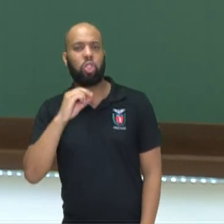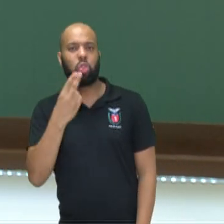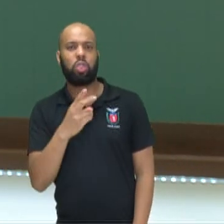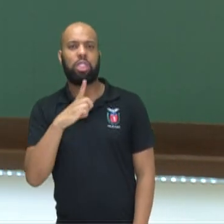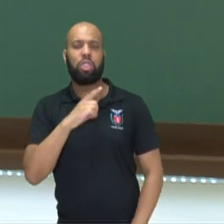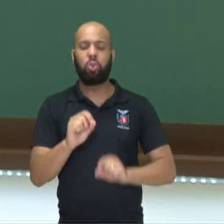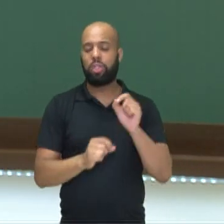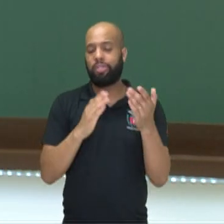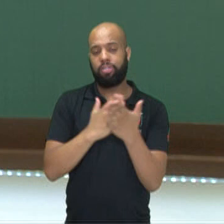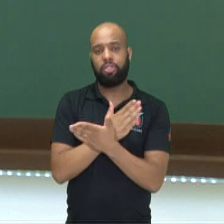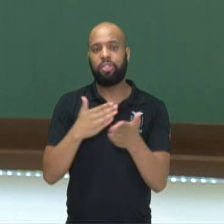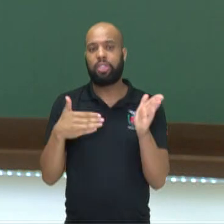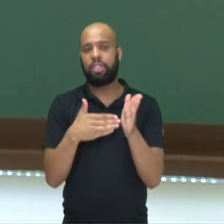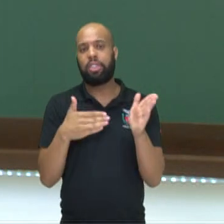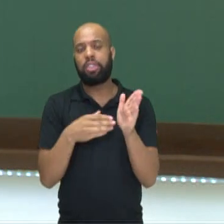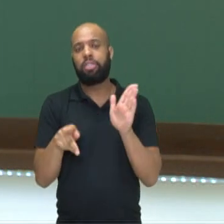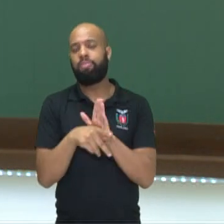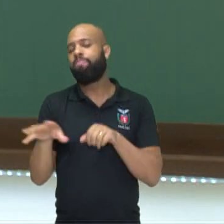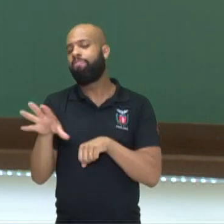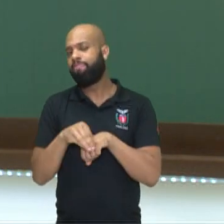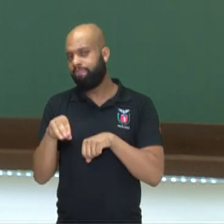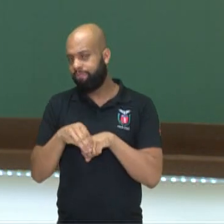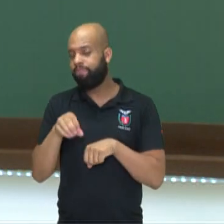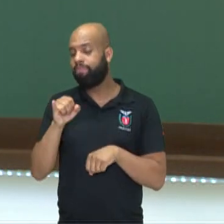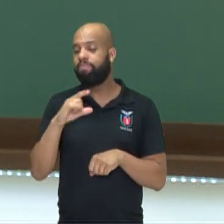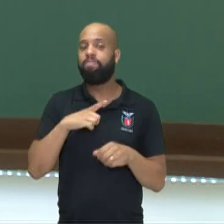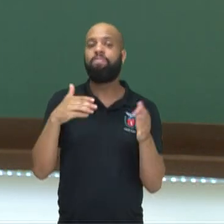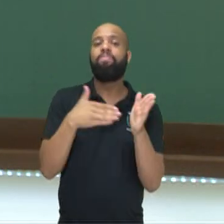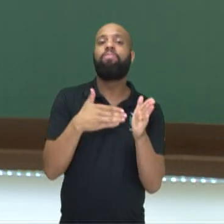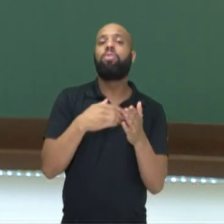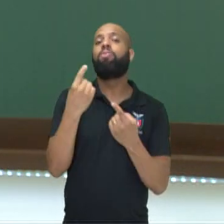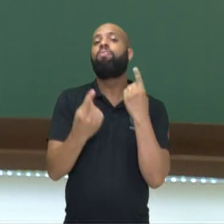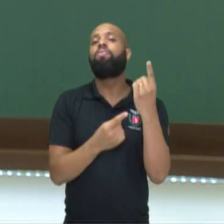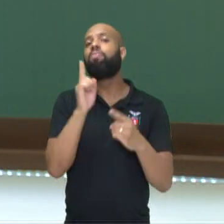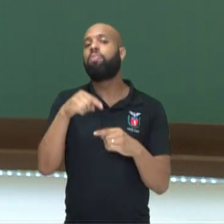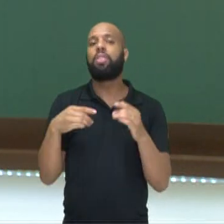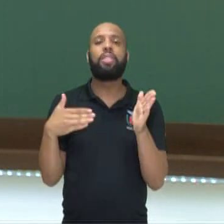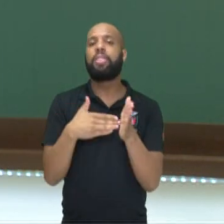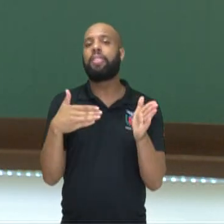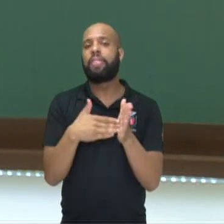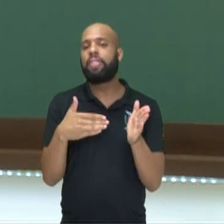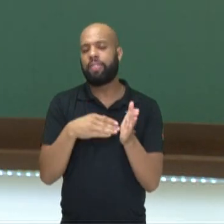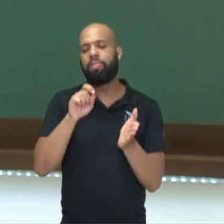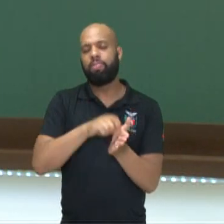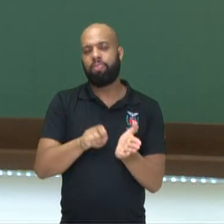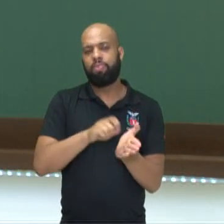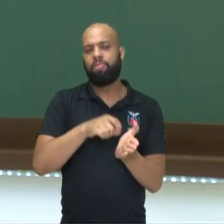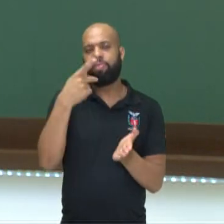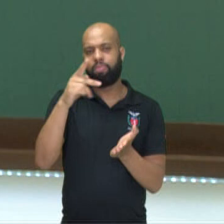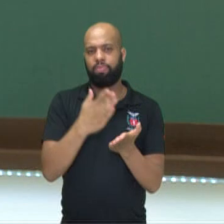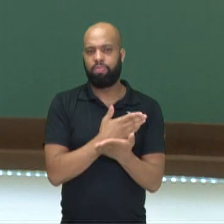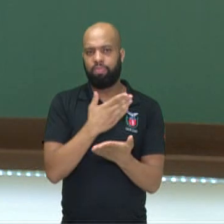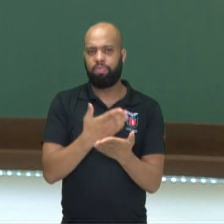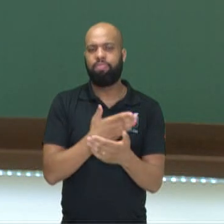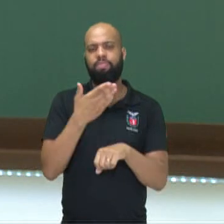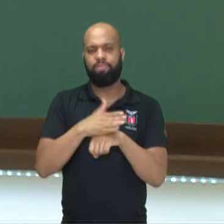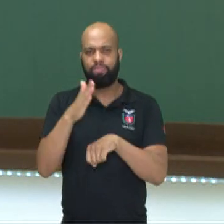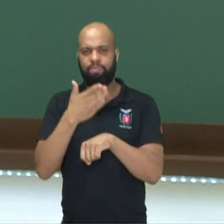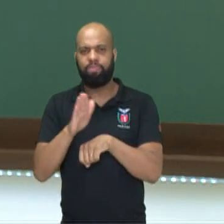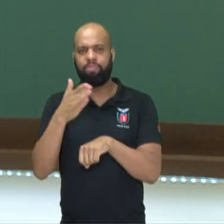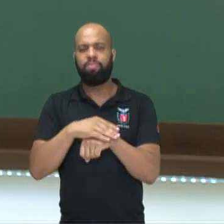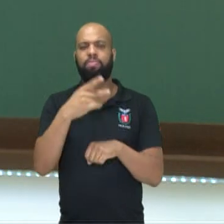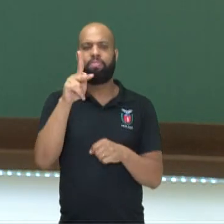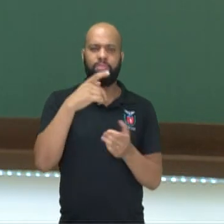há limites para o nosso conhecimento? Se há limites, que limites são esses? Escrevam um pouquinho aí, pratiquem a escrita